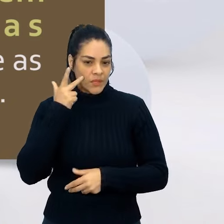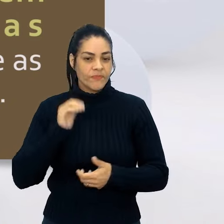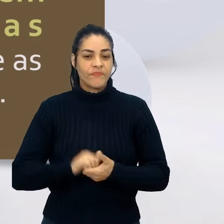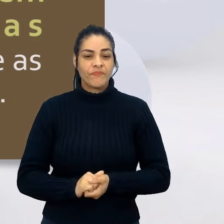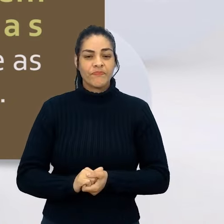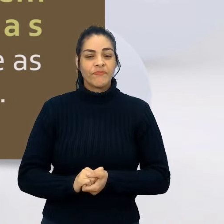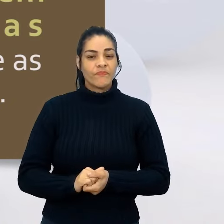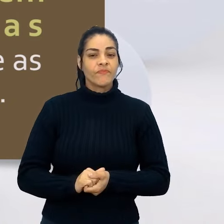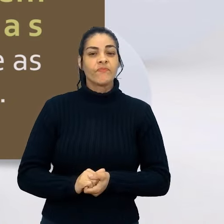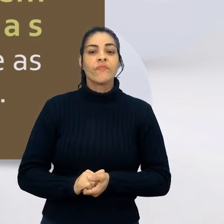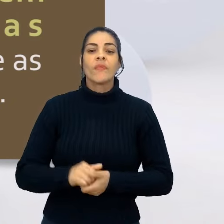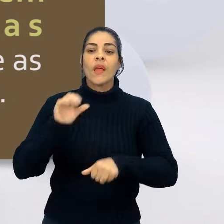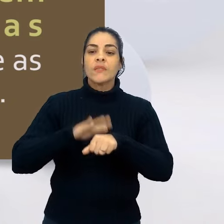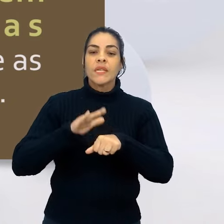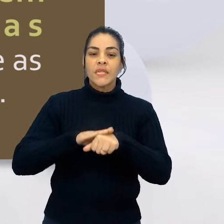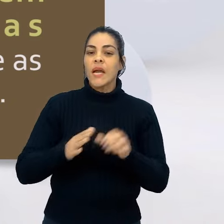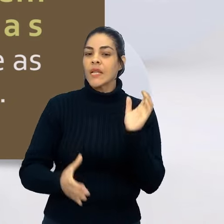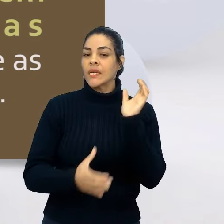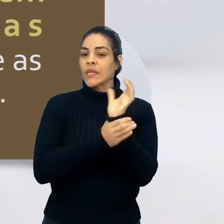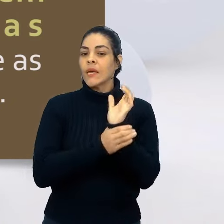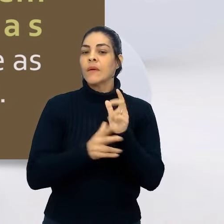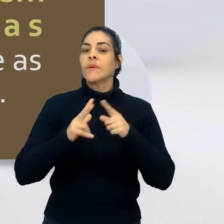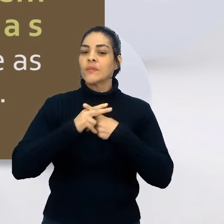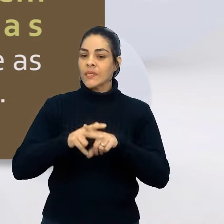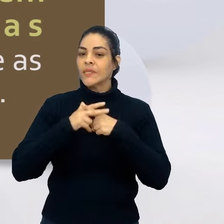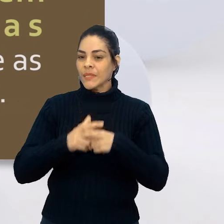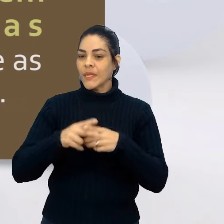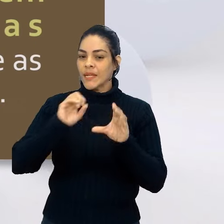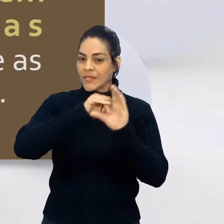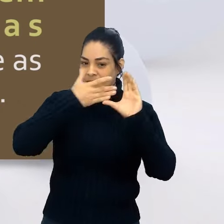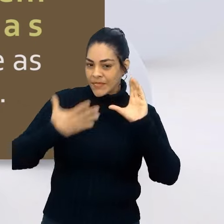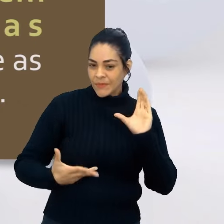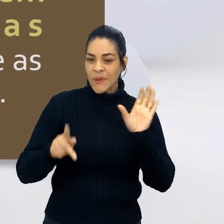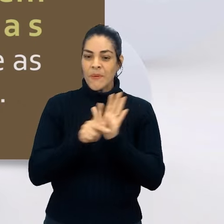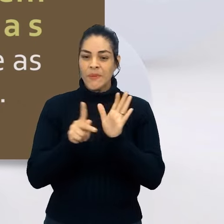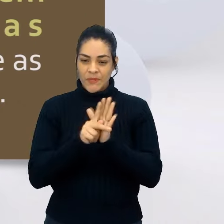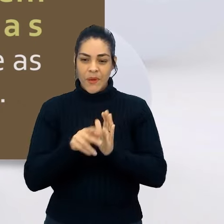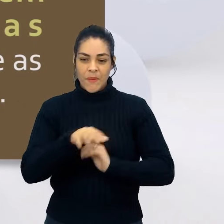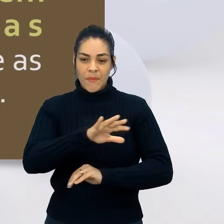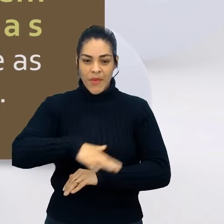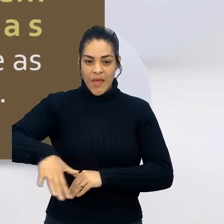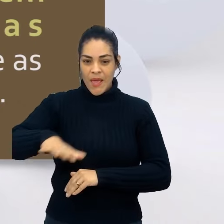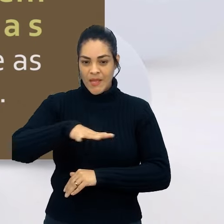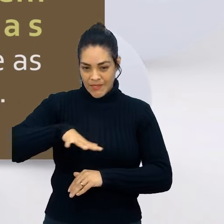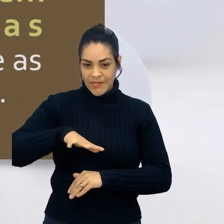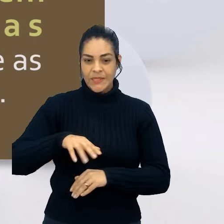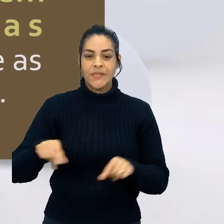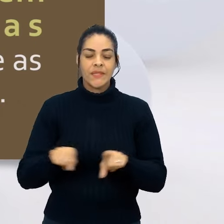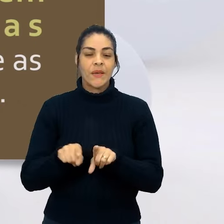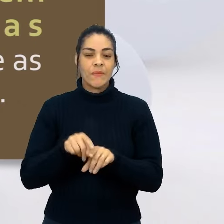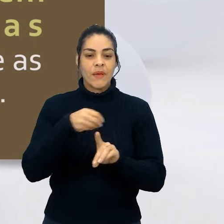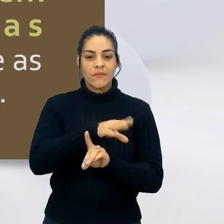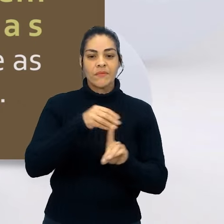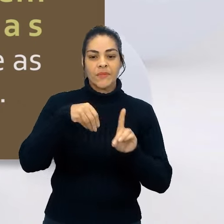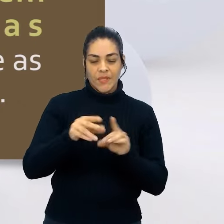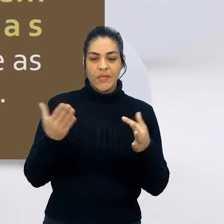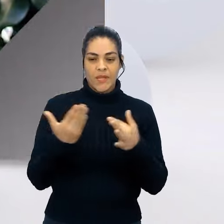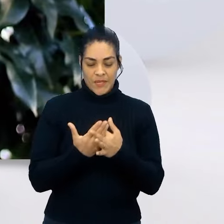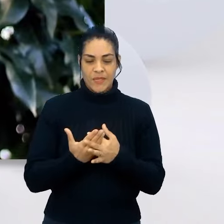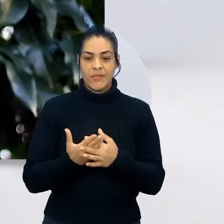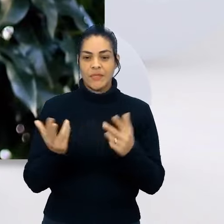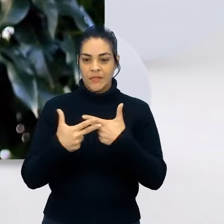naturais. Preservação, ações que garantem a manutenção das características próprias de um ambiente e as interações entre os seus